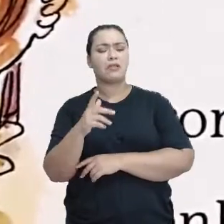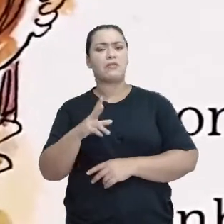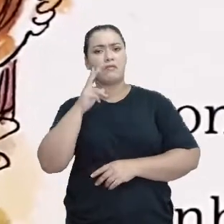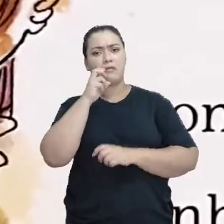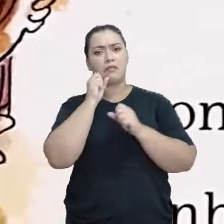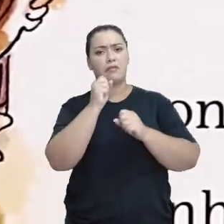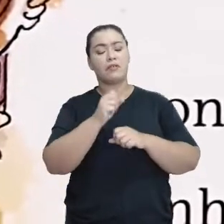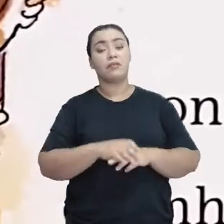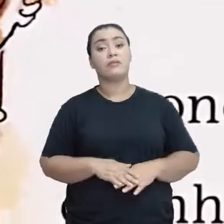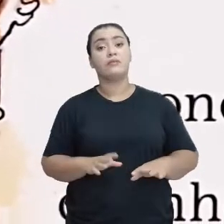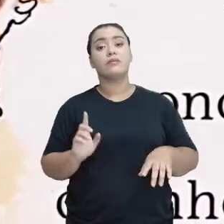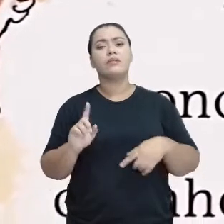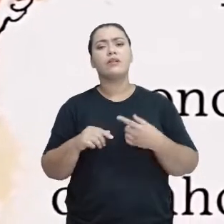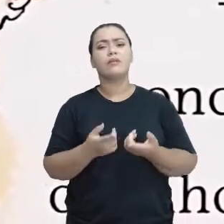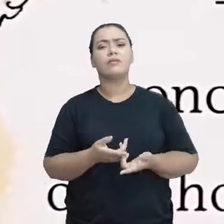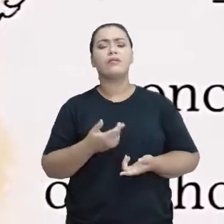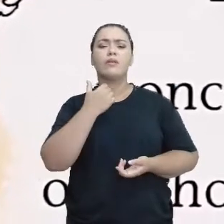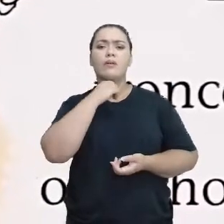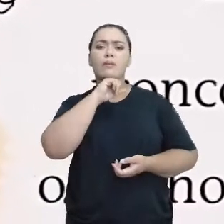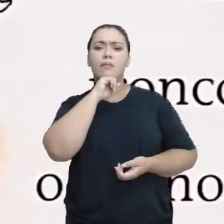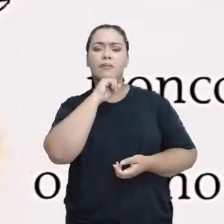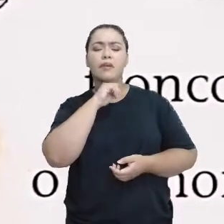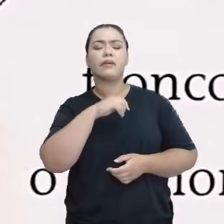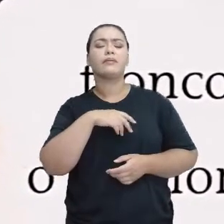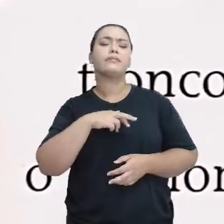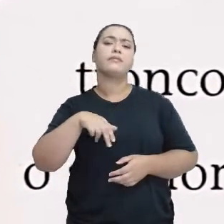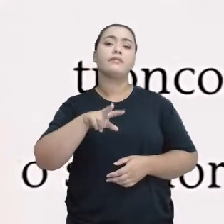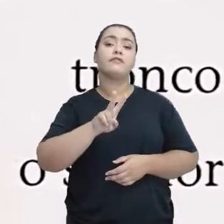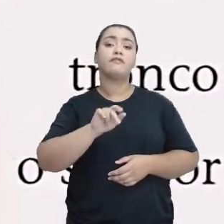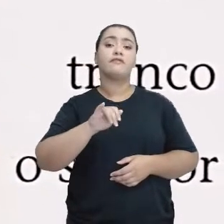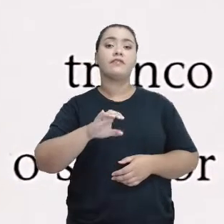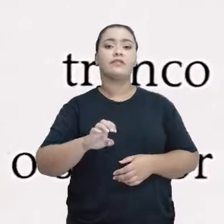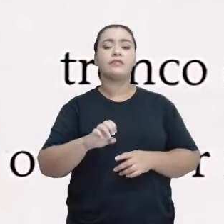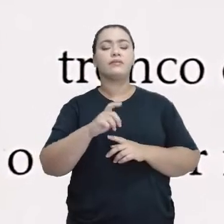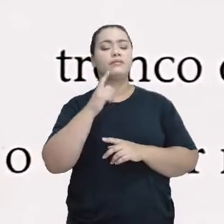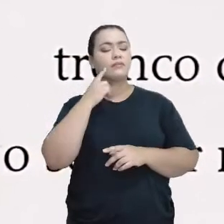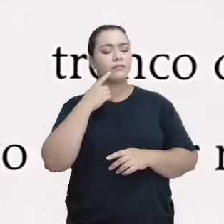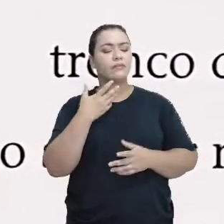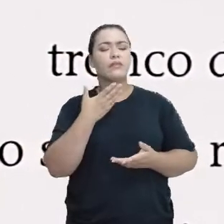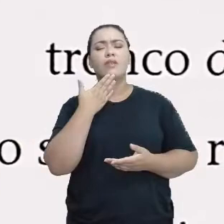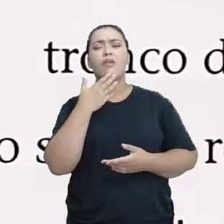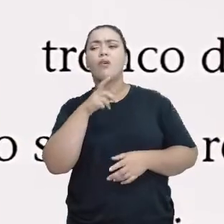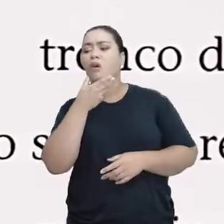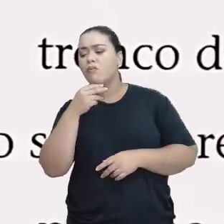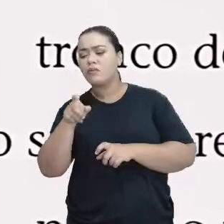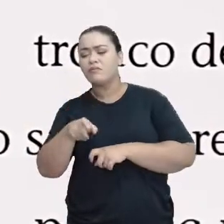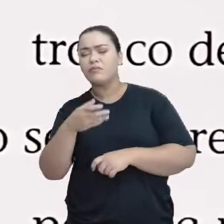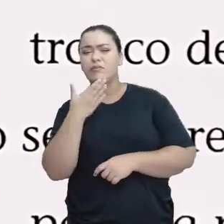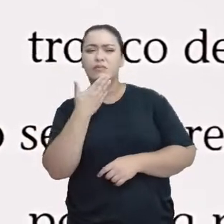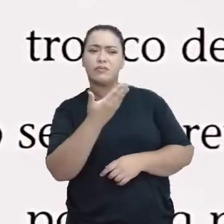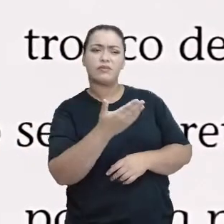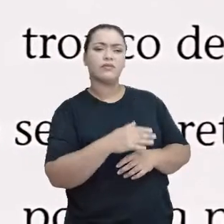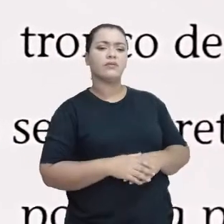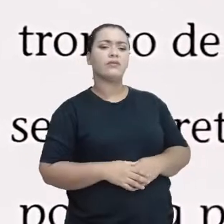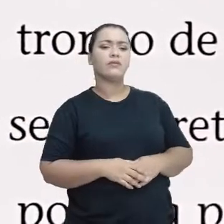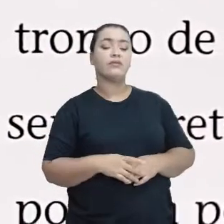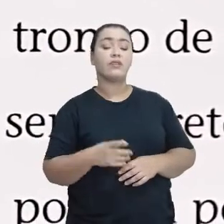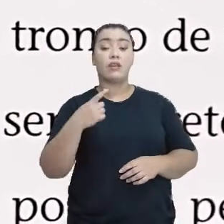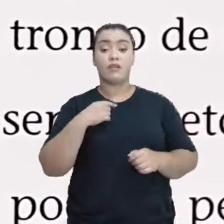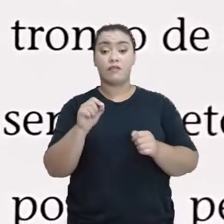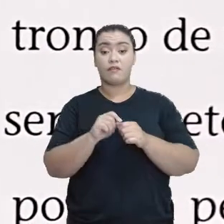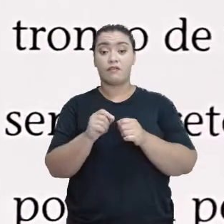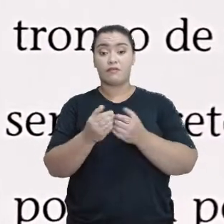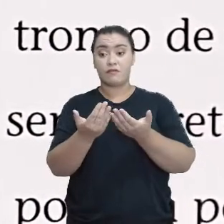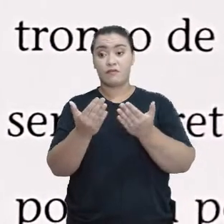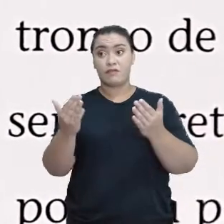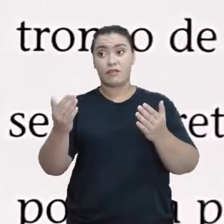Um dia, o pai de Leonardo estava em Vinci e um camponês lhe pediu um favor. Fiz um escudo de tronco de árvore.